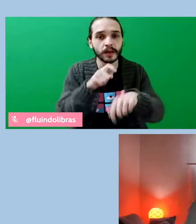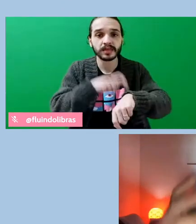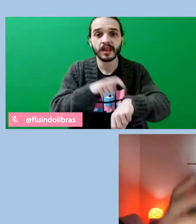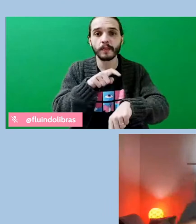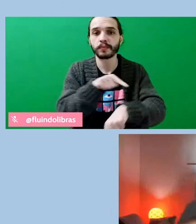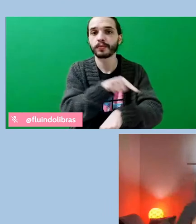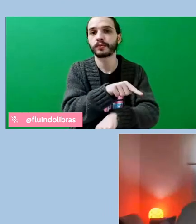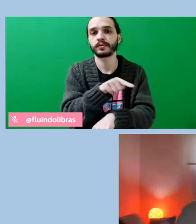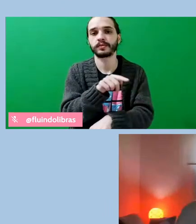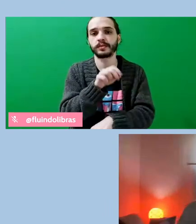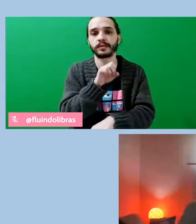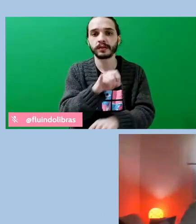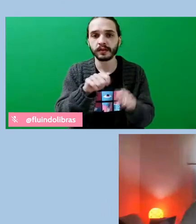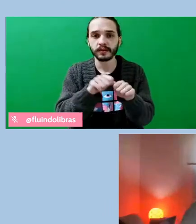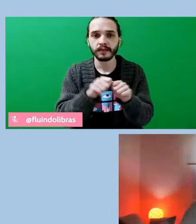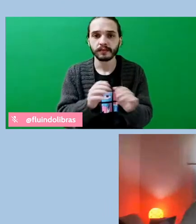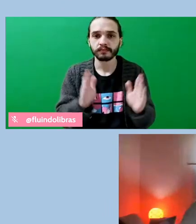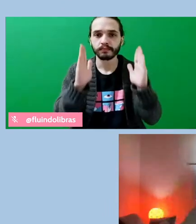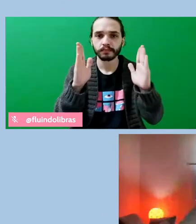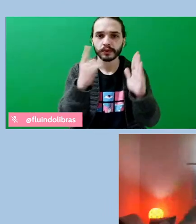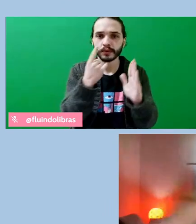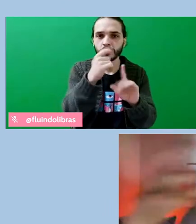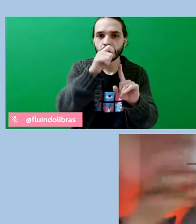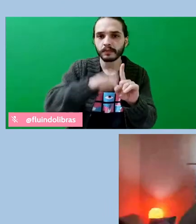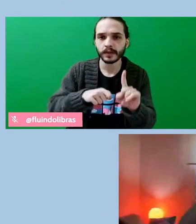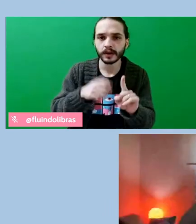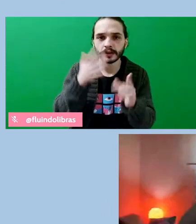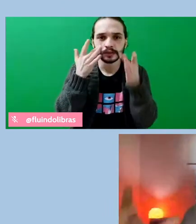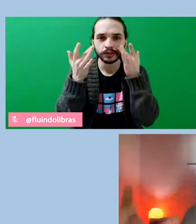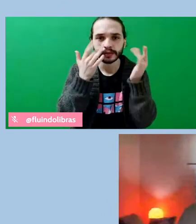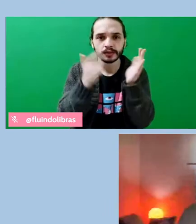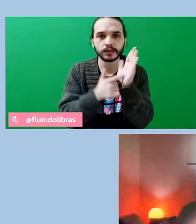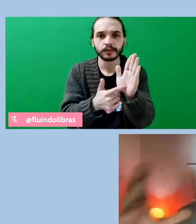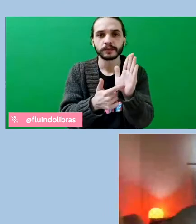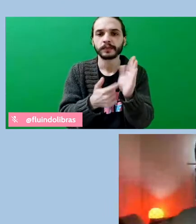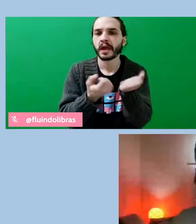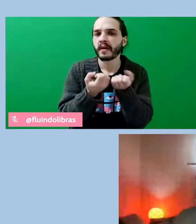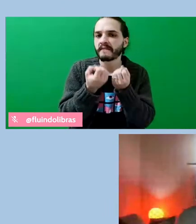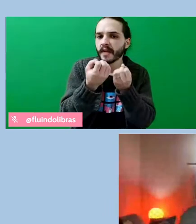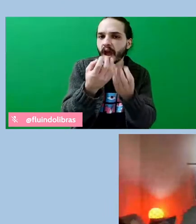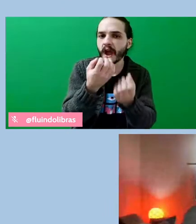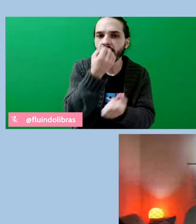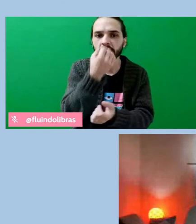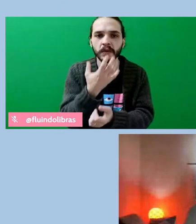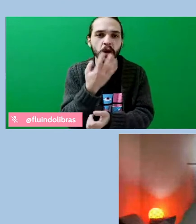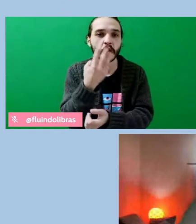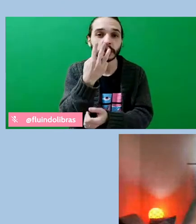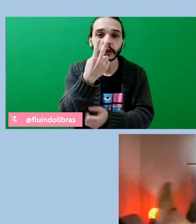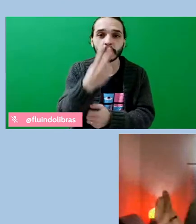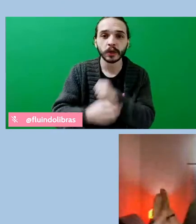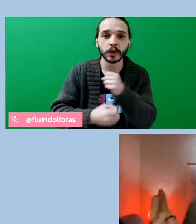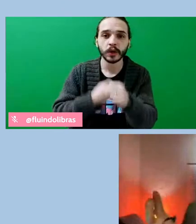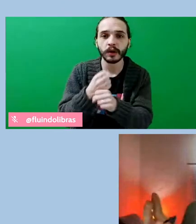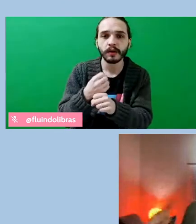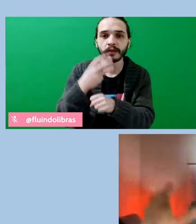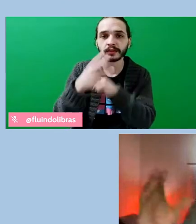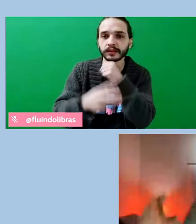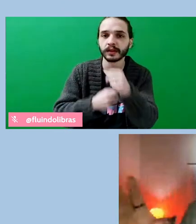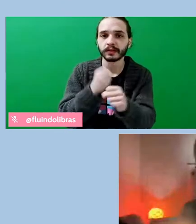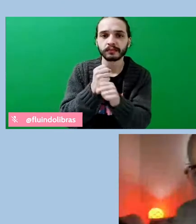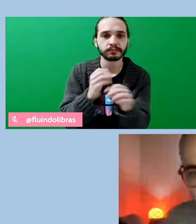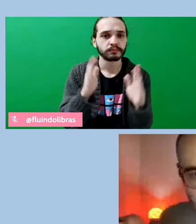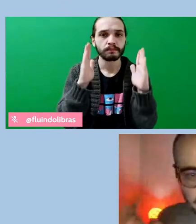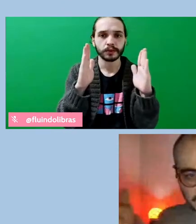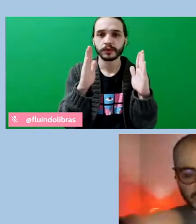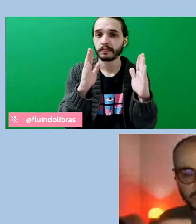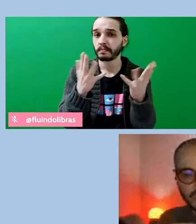vai fazer uma peça que tem 2 meses. Se tiver muita sorte, ela vai viajar. Você vai ficar 2, 3 anos em cartaz. Já é assim um milagre. A partir do